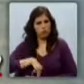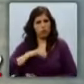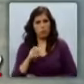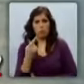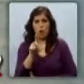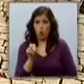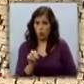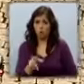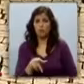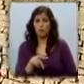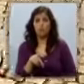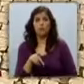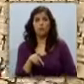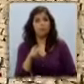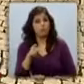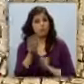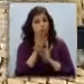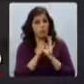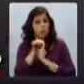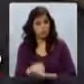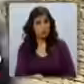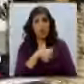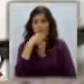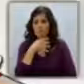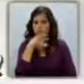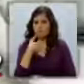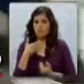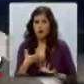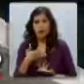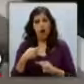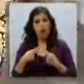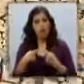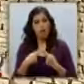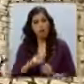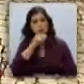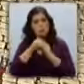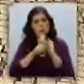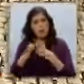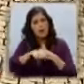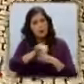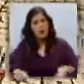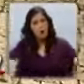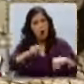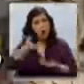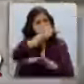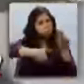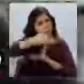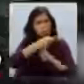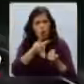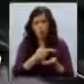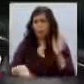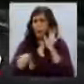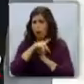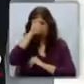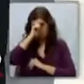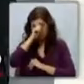Lalanda Castro na Operação Marquês e diz que foi à altura de esclarecer que nada mais houve, além de operações económicas legítimas, legais